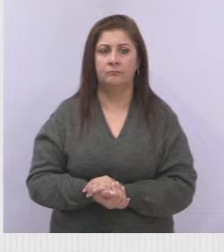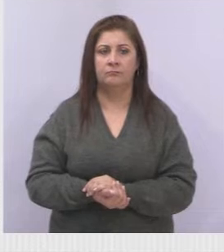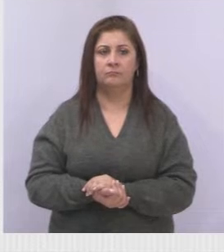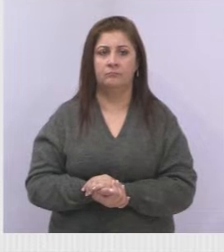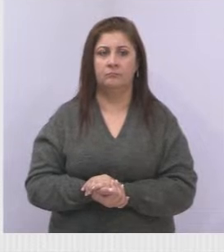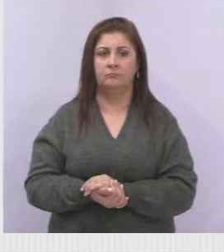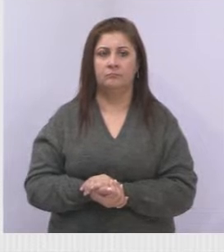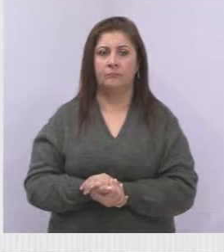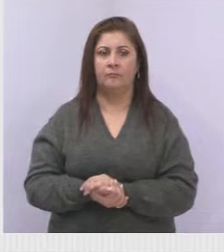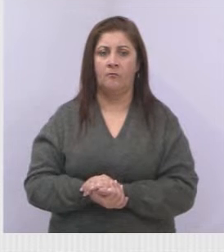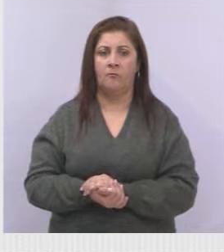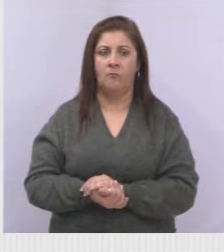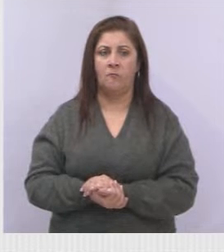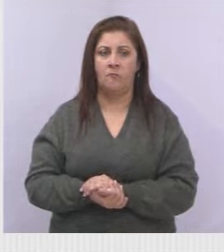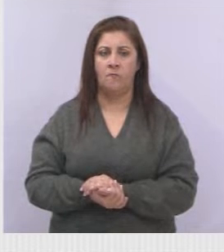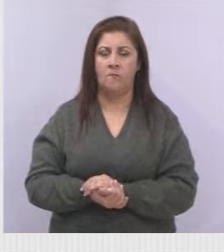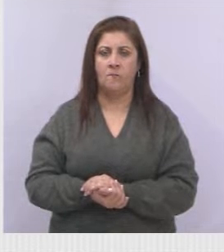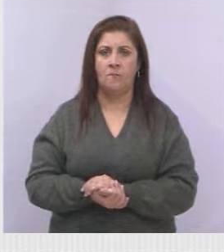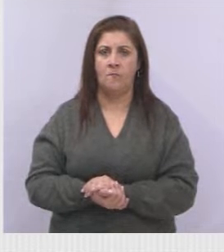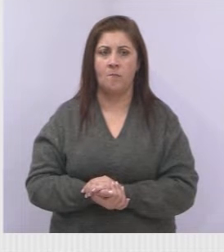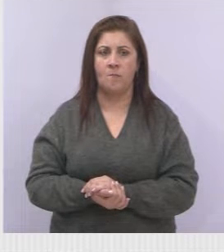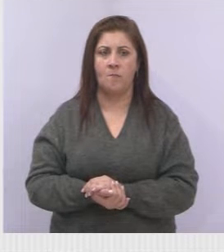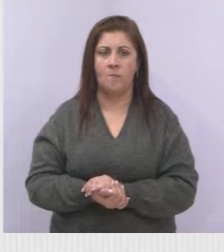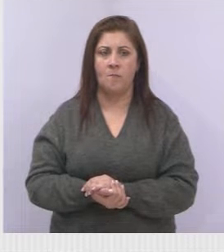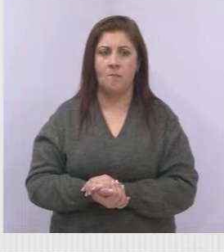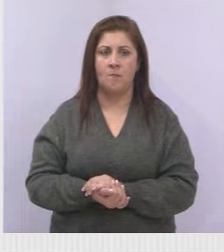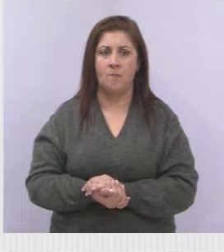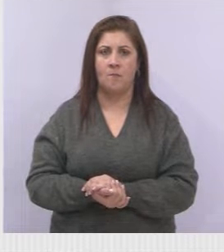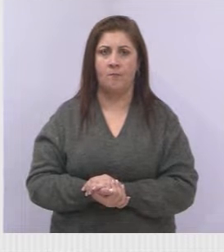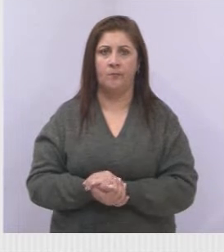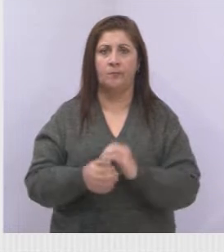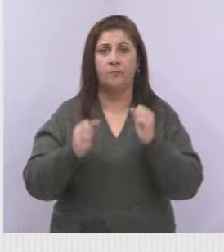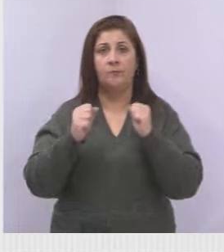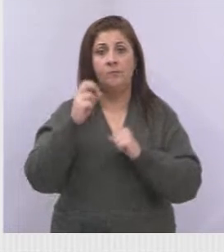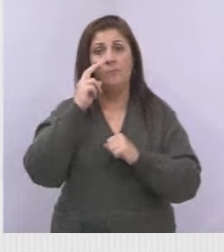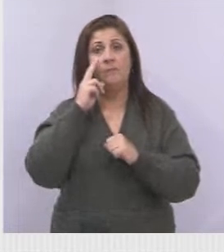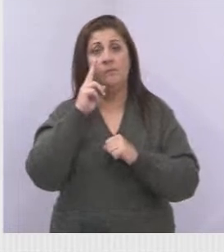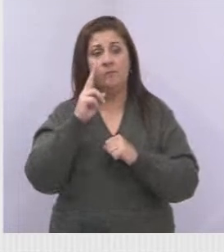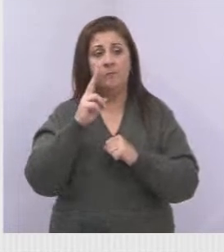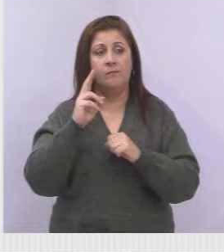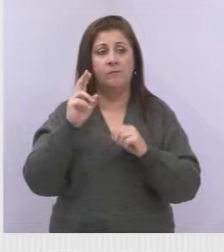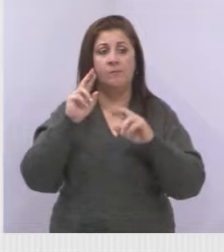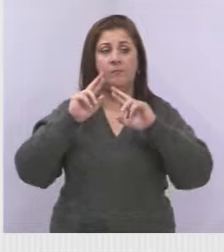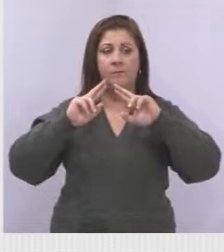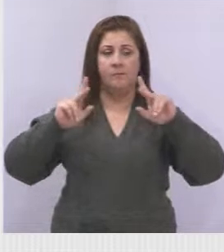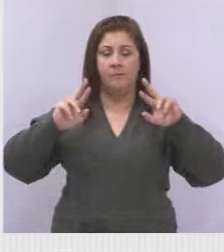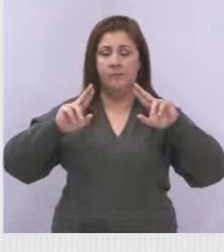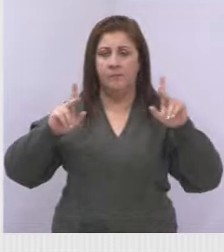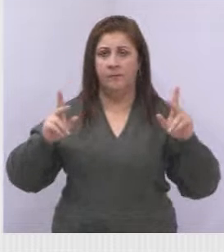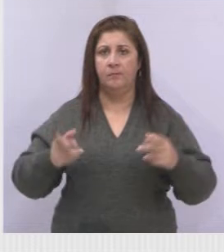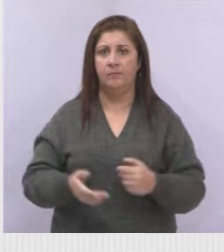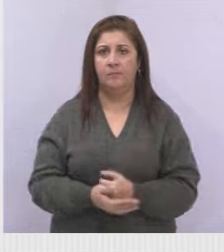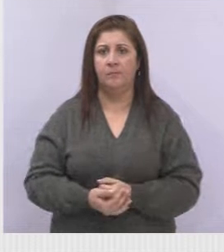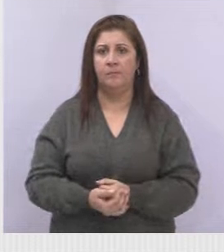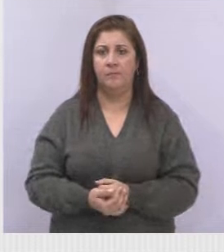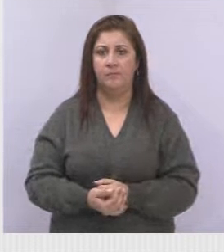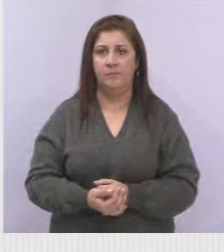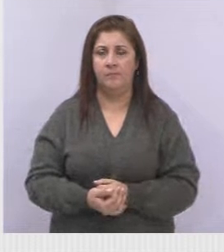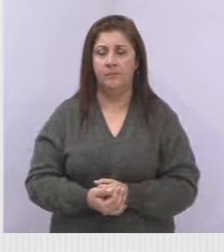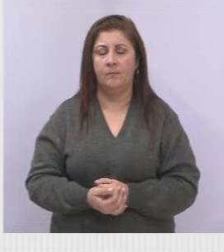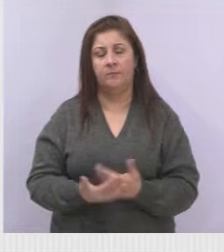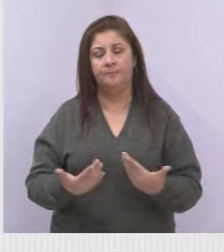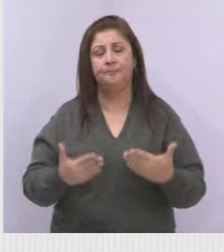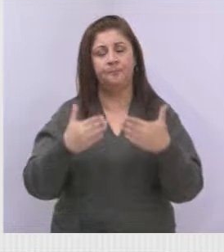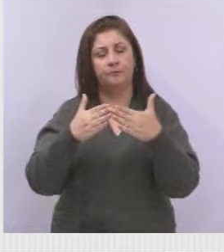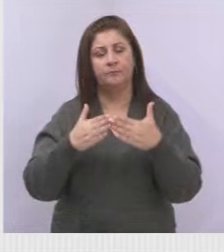Tá? Então, olha, dá para vocês verem a diferença que está aí. Então, fica aqui